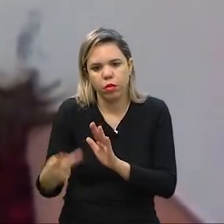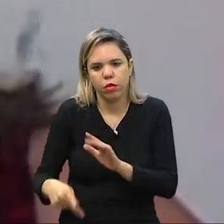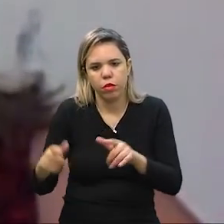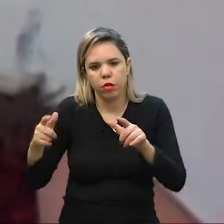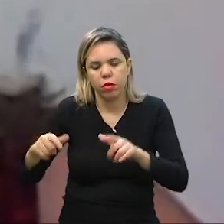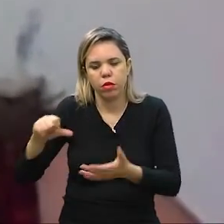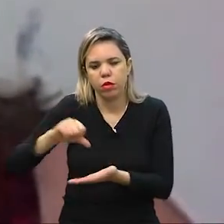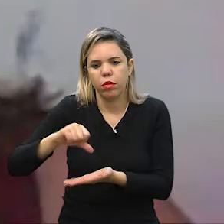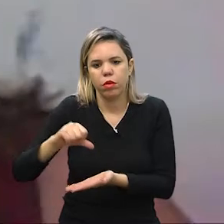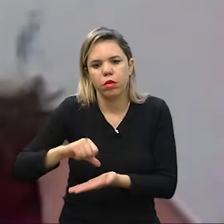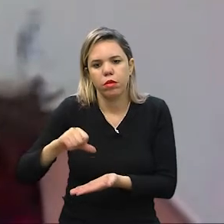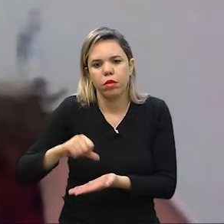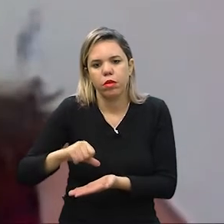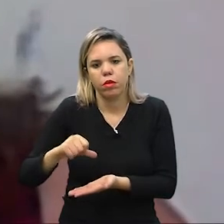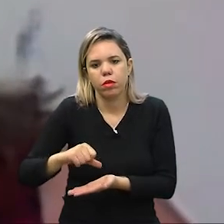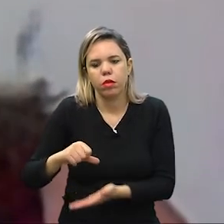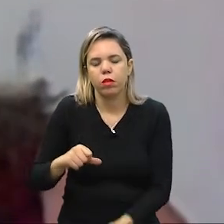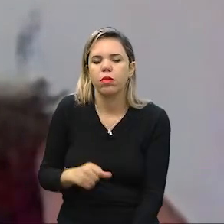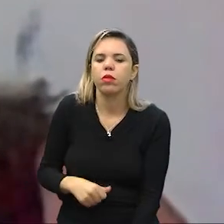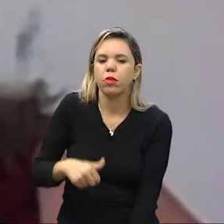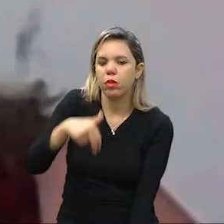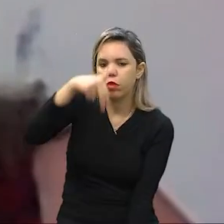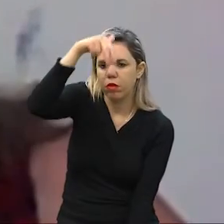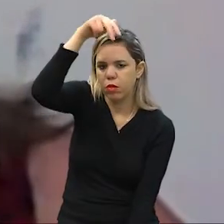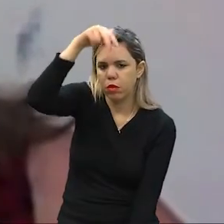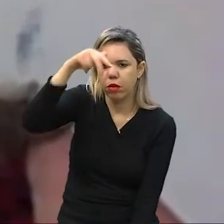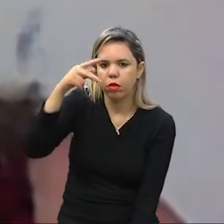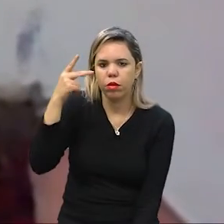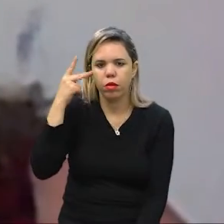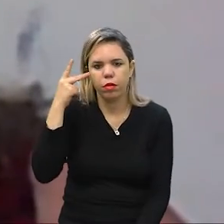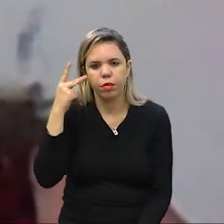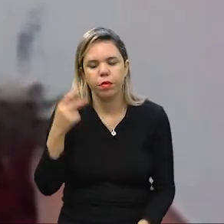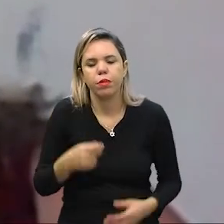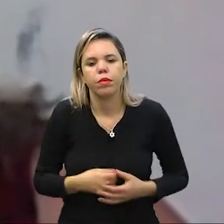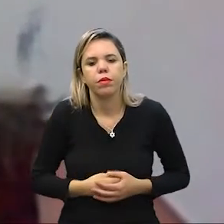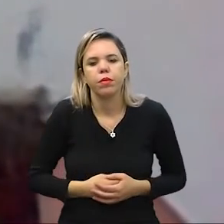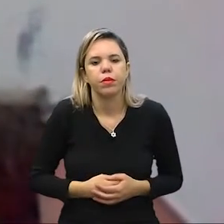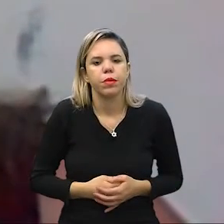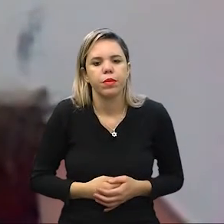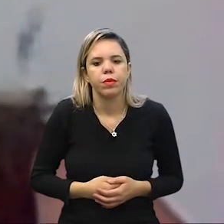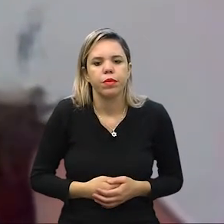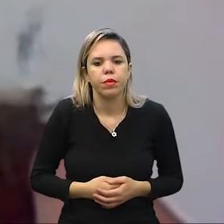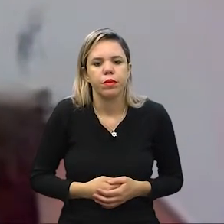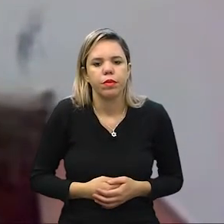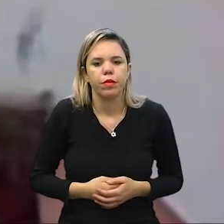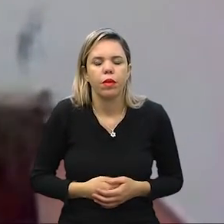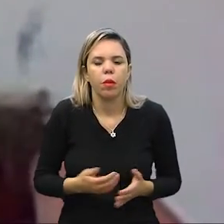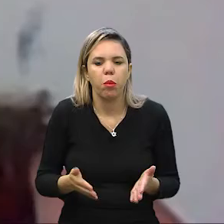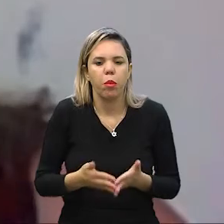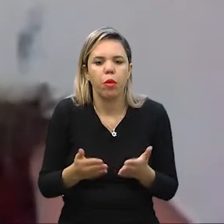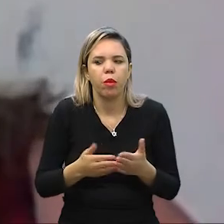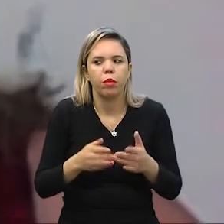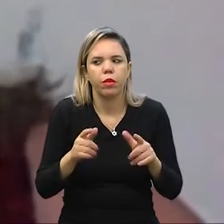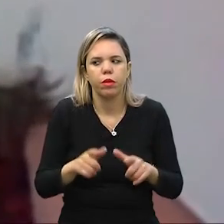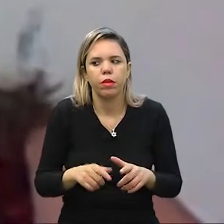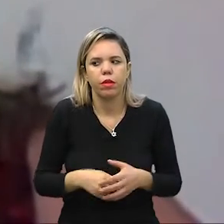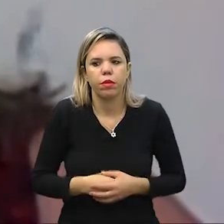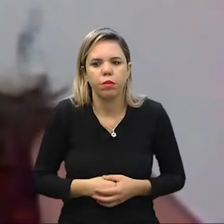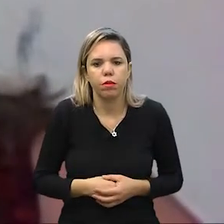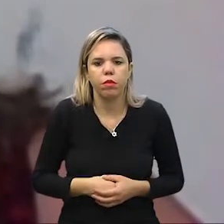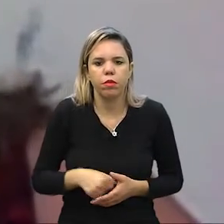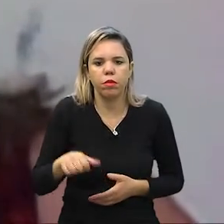numa região, fica na zona norte, né, do município de São Paulo, uma região de periferia,